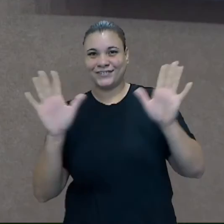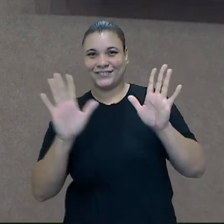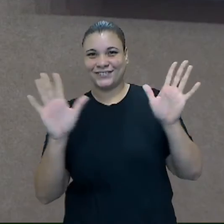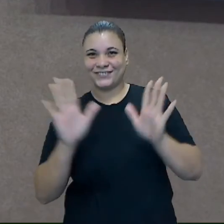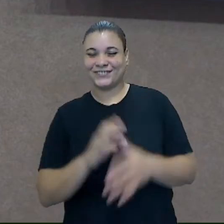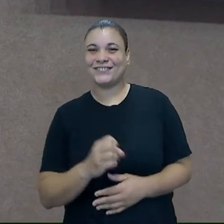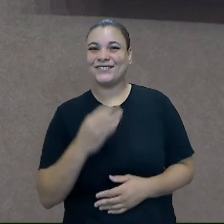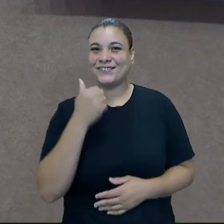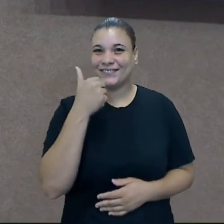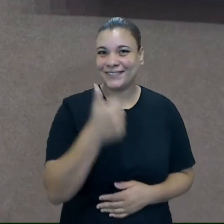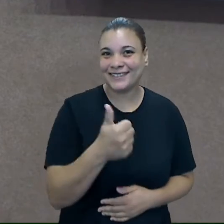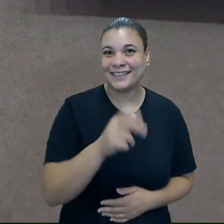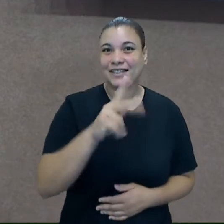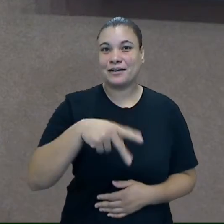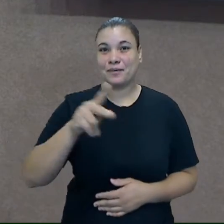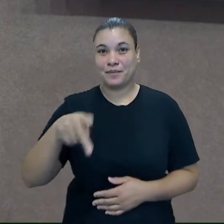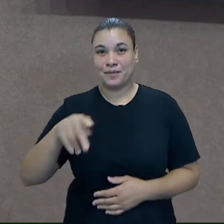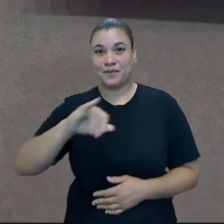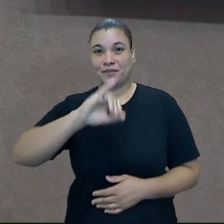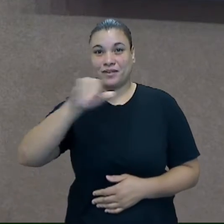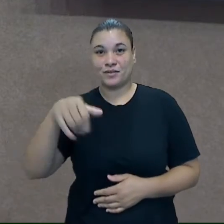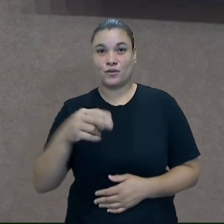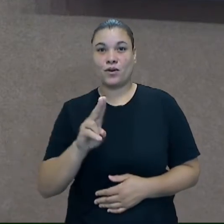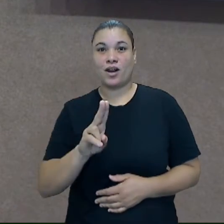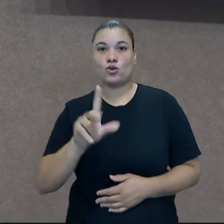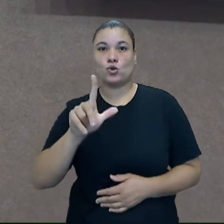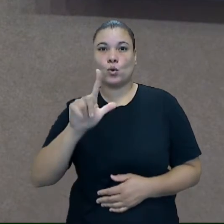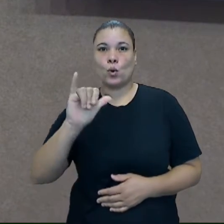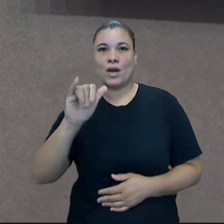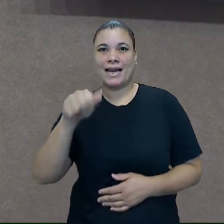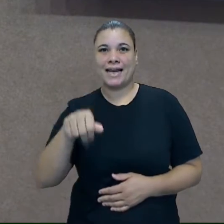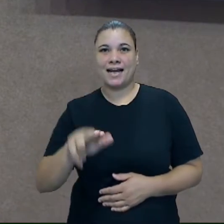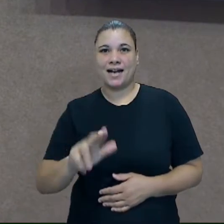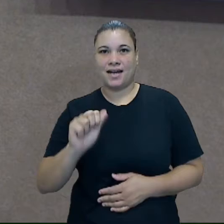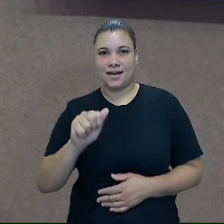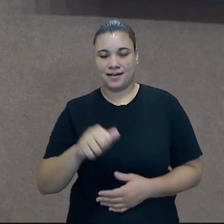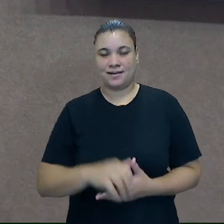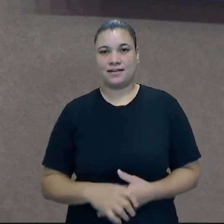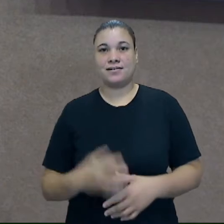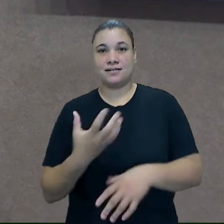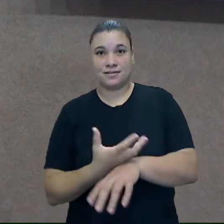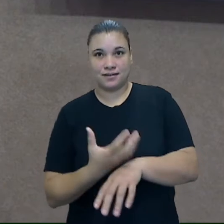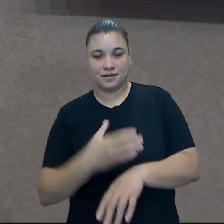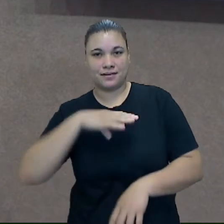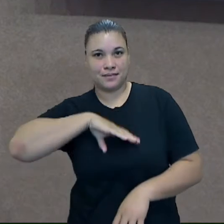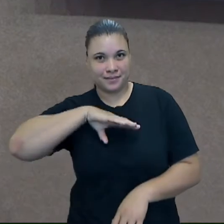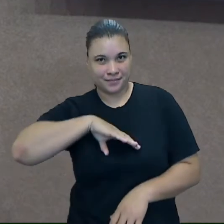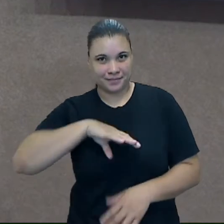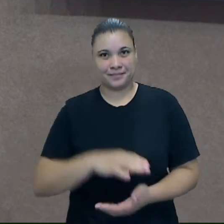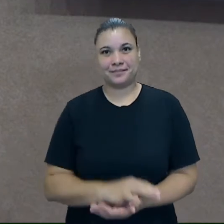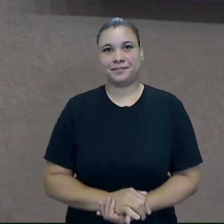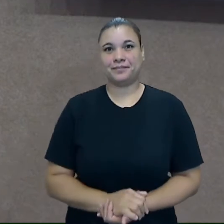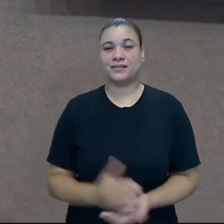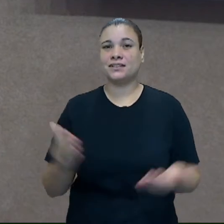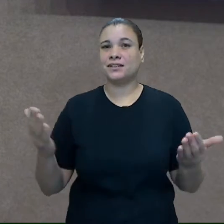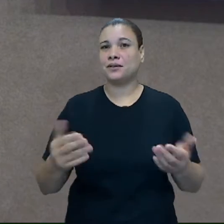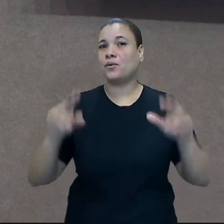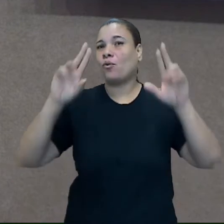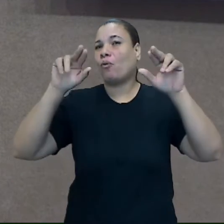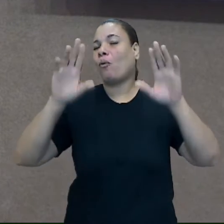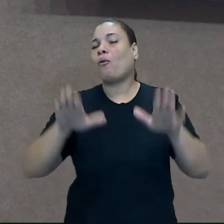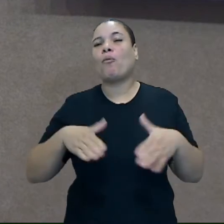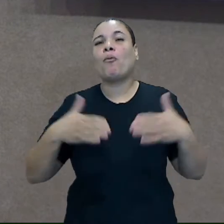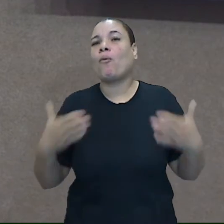Olá, estudantes! Tudo bem? Eu sou a professora Juliana de Língua Portuguesa. Hoje o